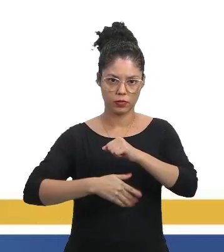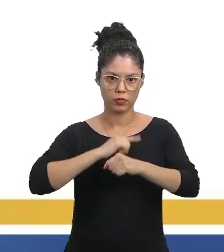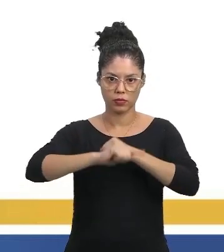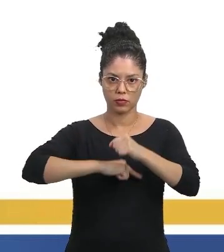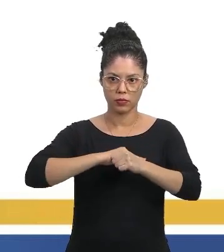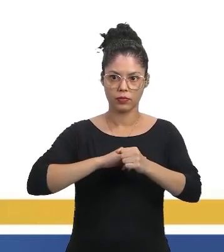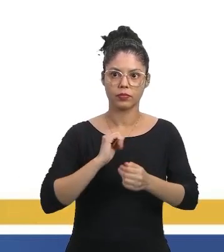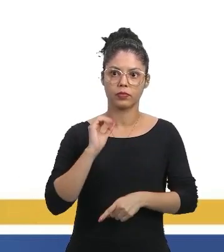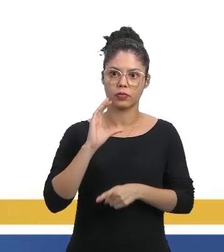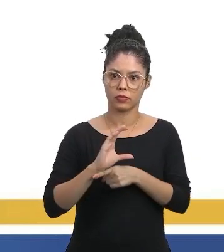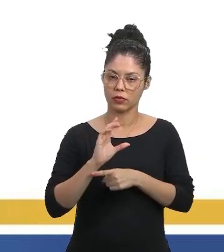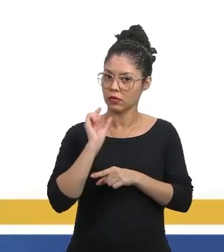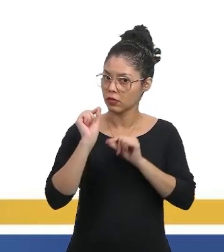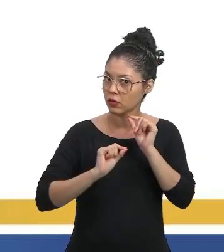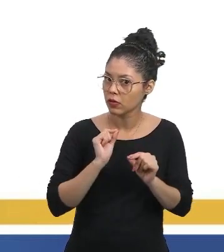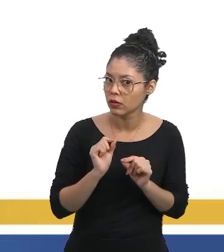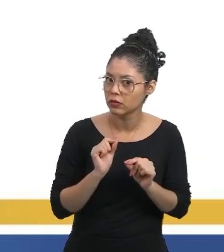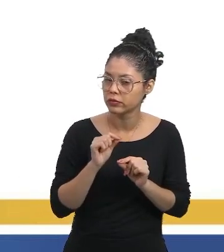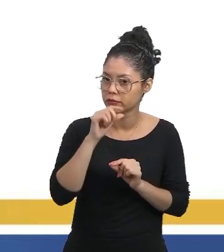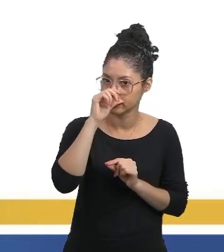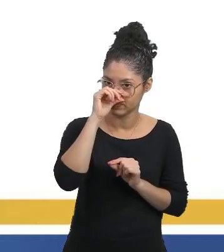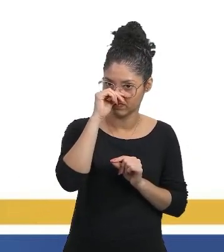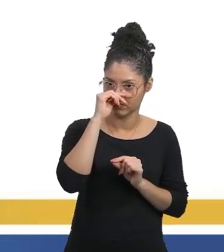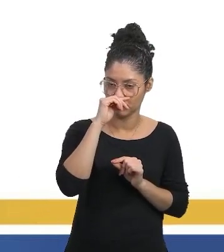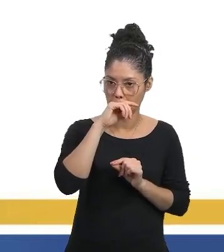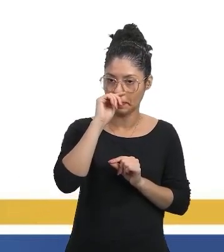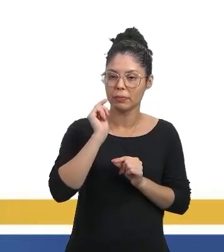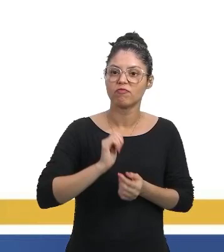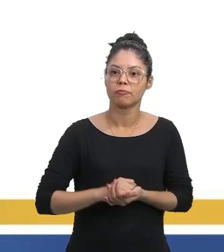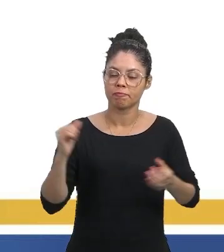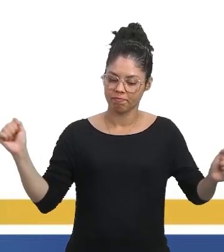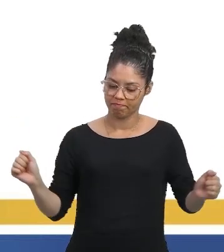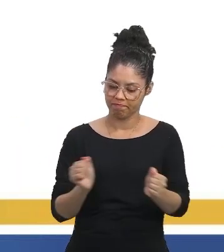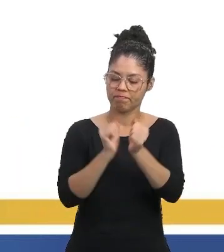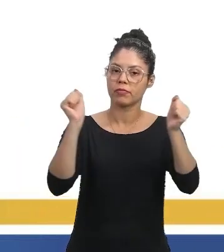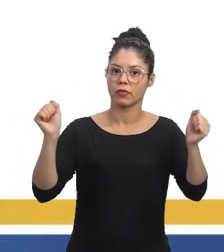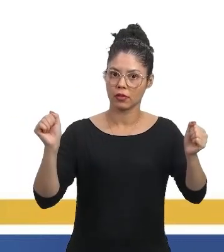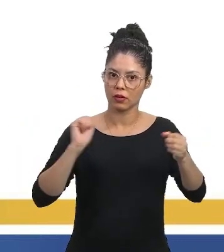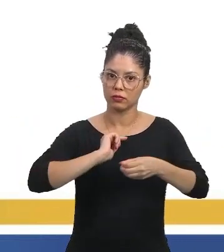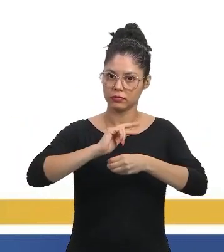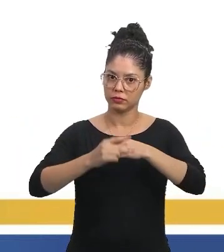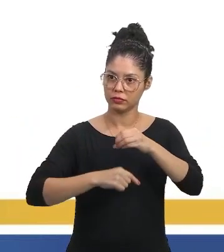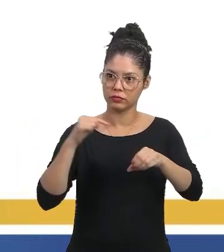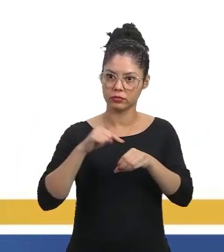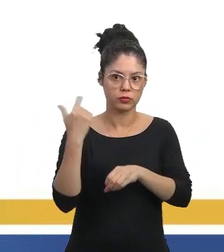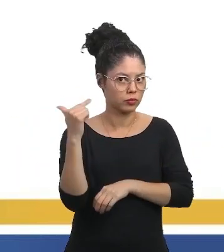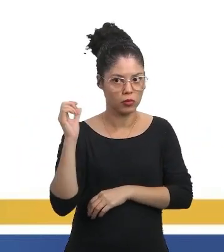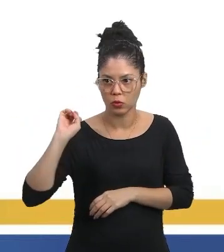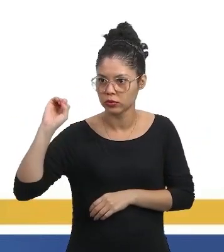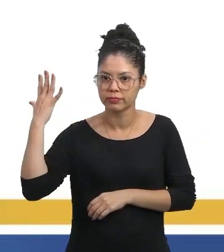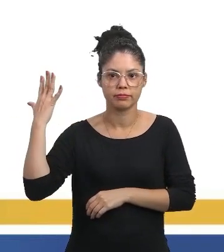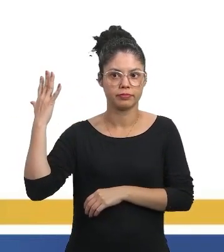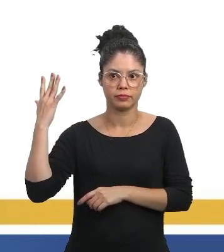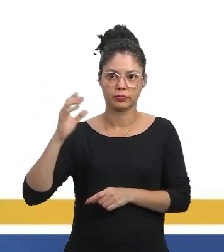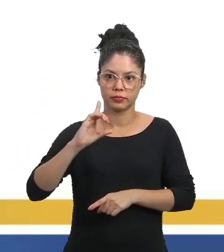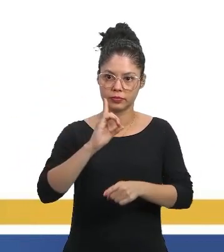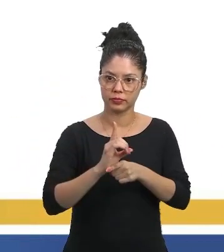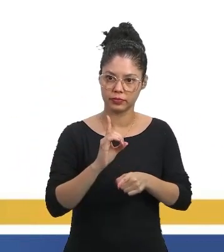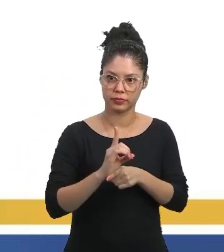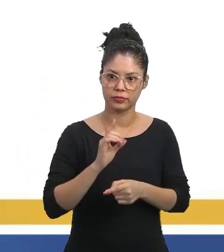isso na C, faz o quê? O elétron se choca com o núcleo. Isso não ocorre, tá?